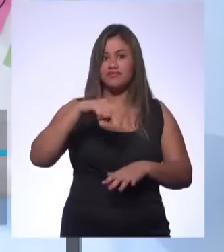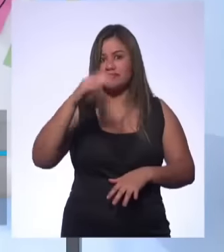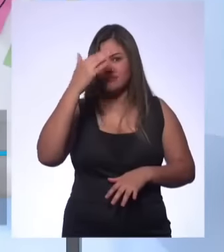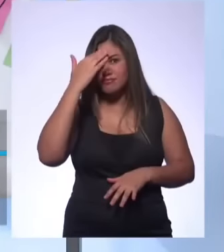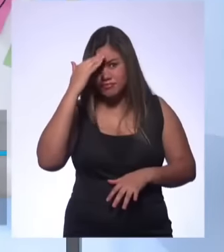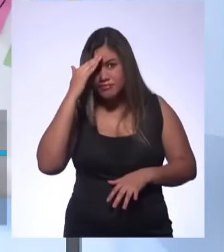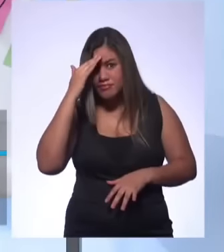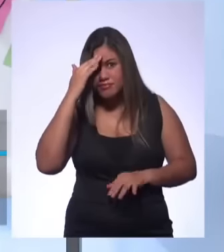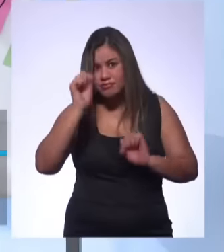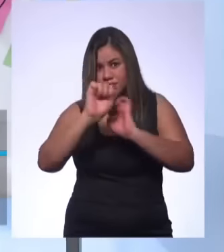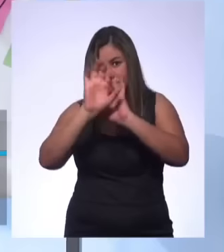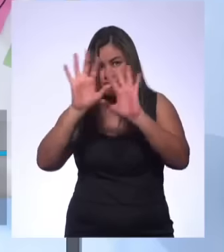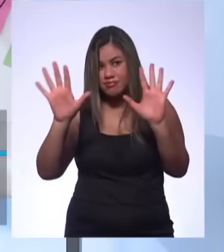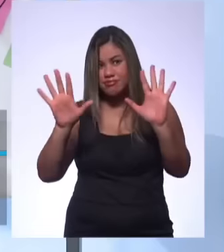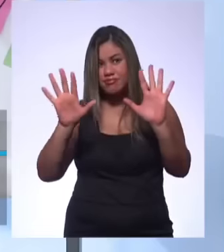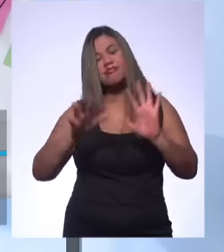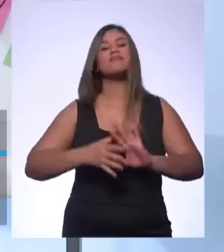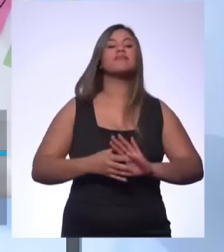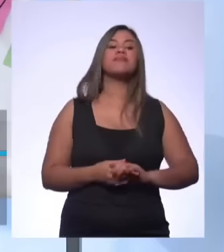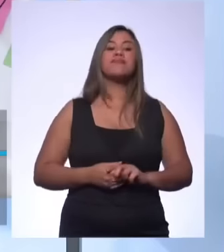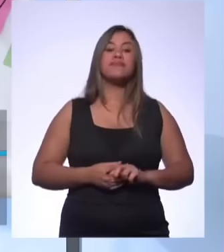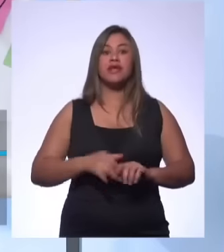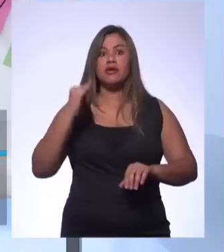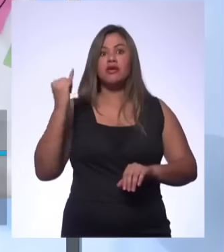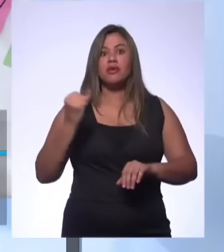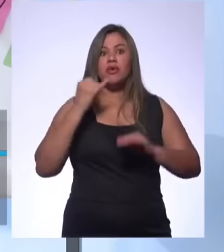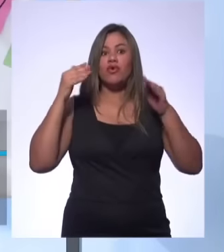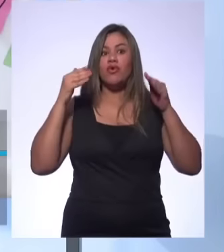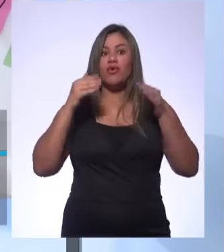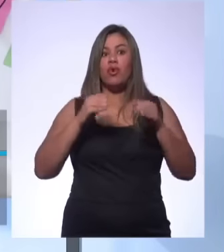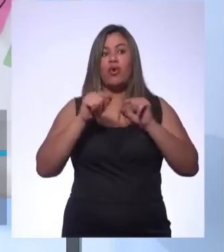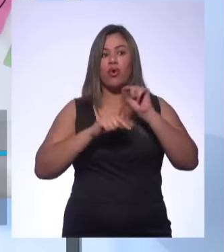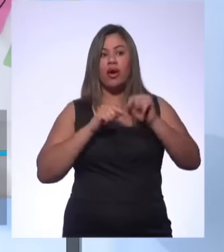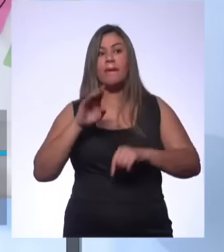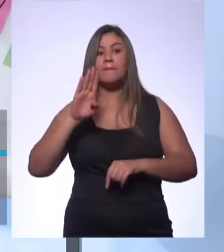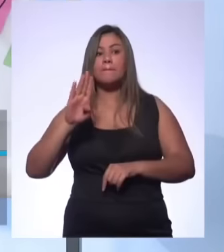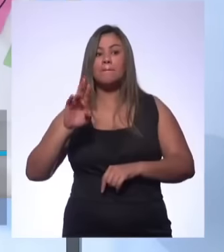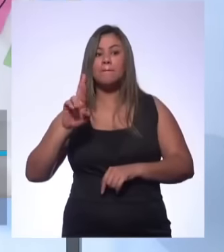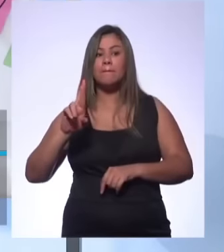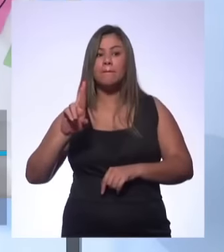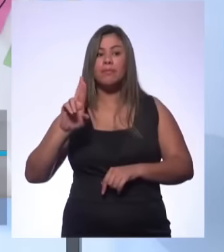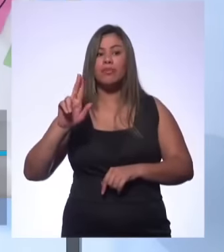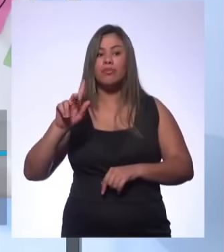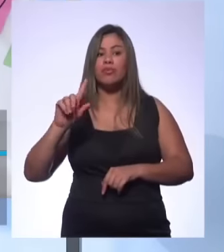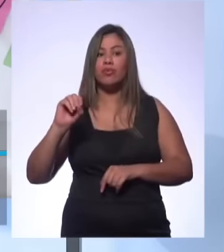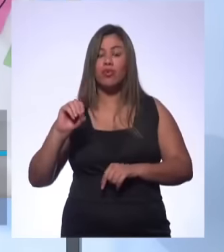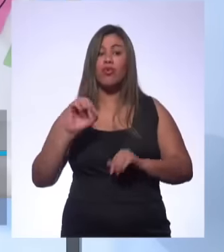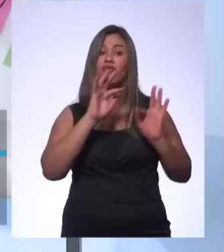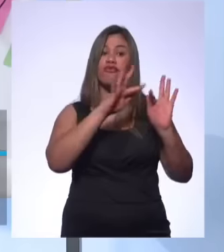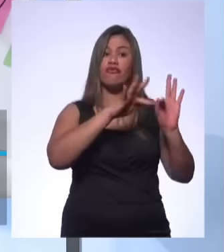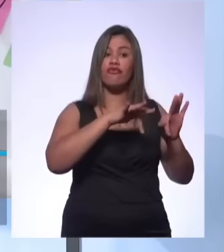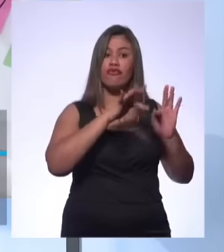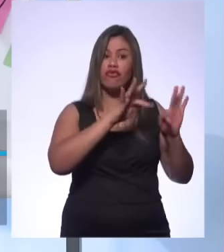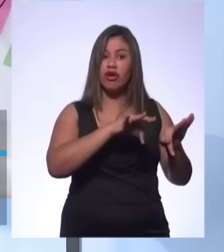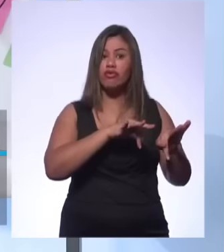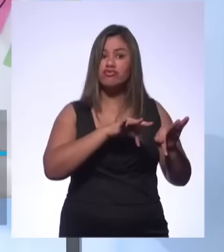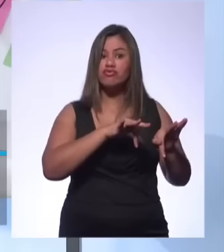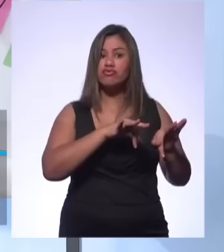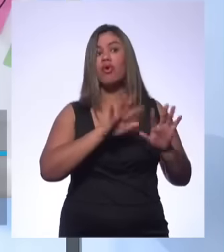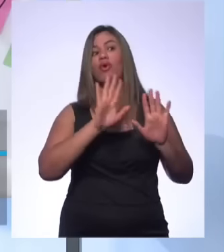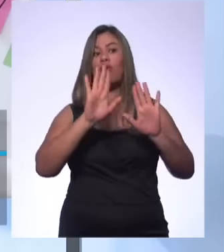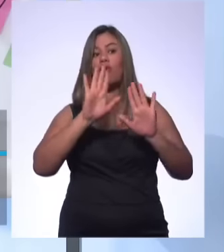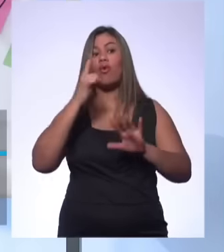claro. O que eu quero deixar muito frisado aqui? A diferença de burgo para feudo. No burgo, temos, olha